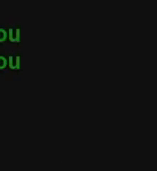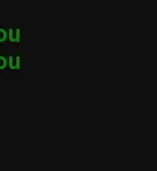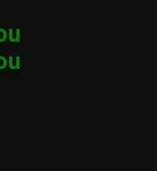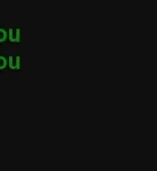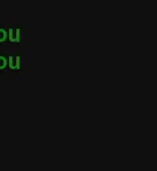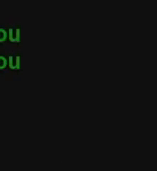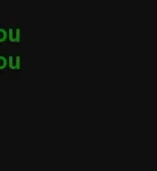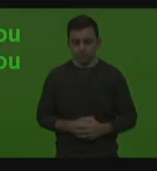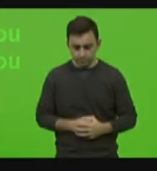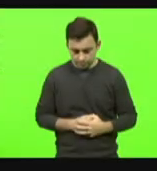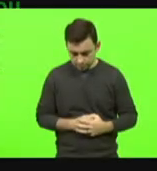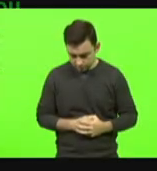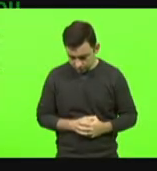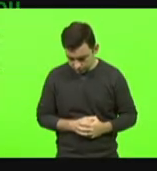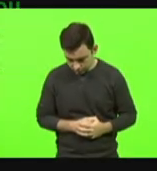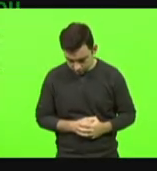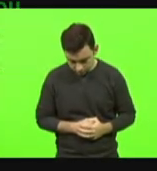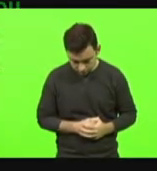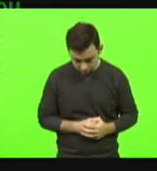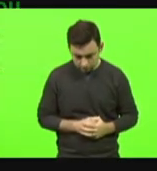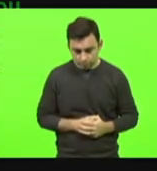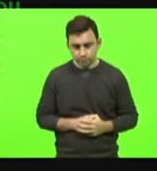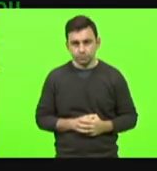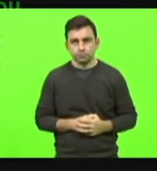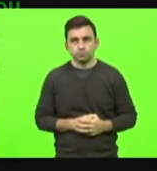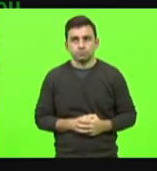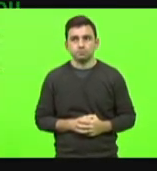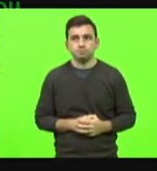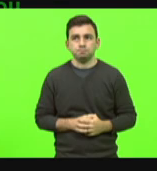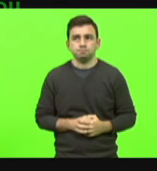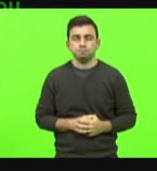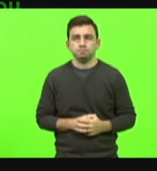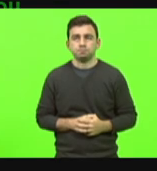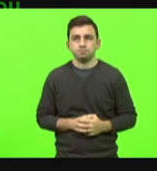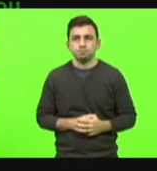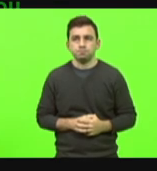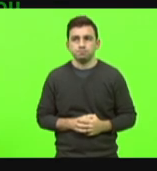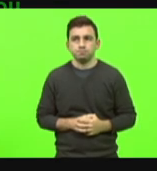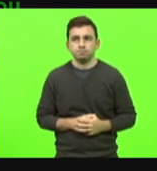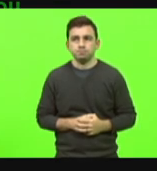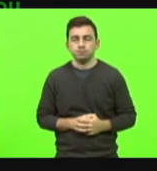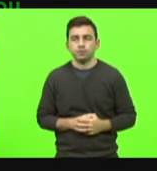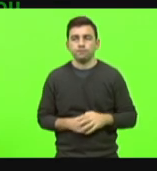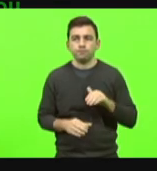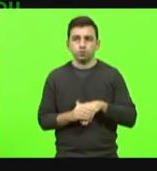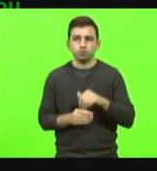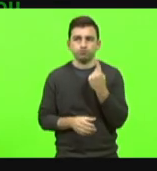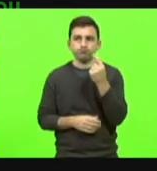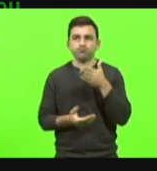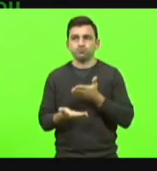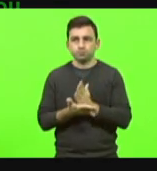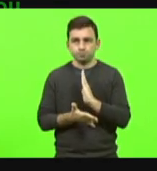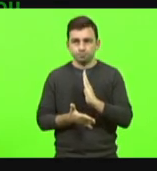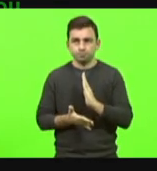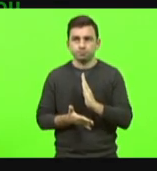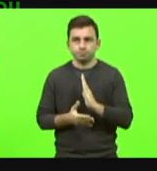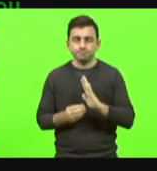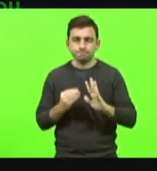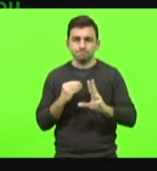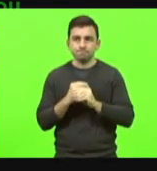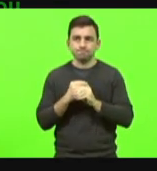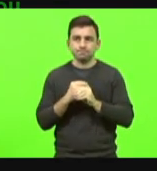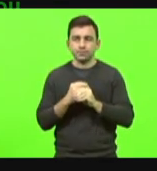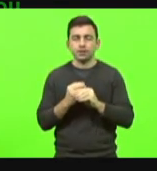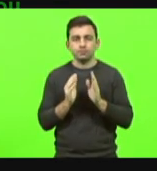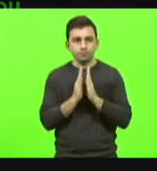é só para encaminhamento de voto todos os colegas estão sabendo mas é bota um pela aprovação da emenda peço